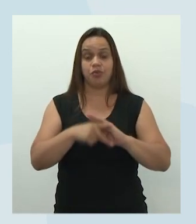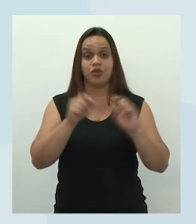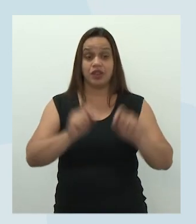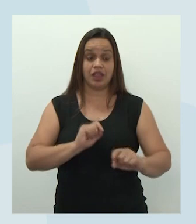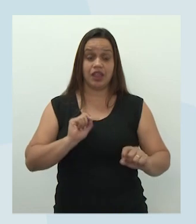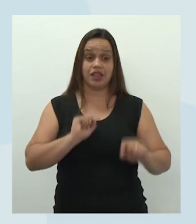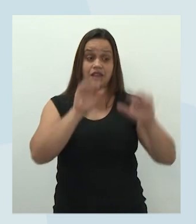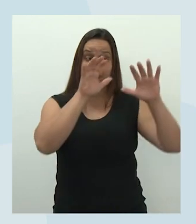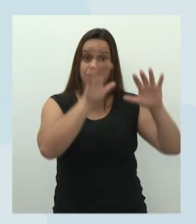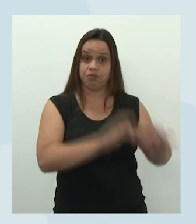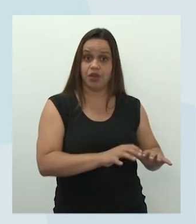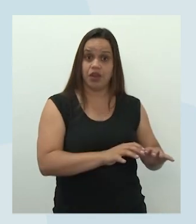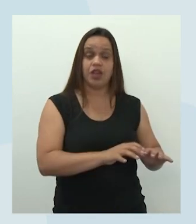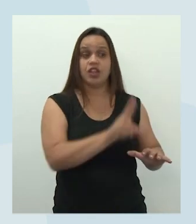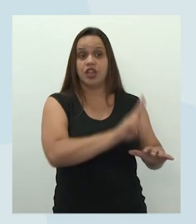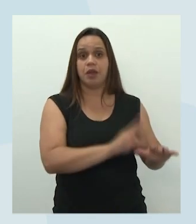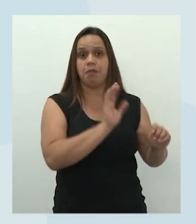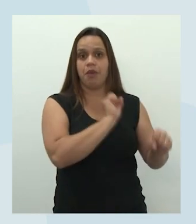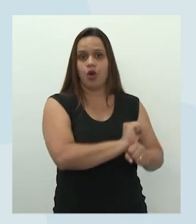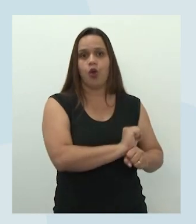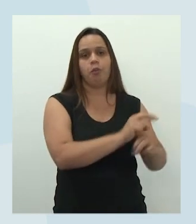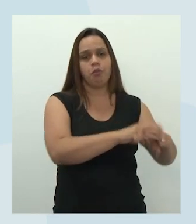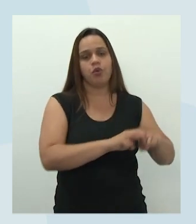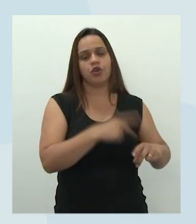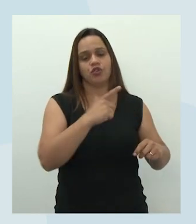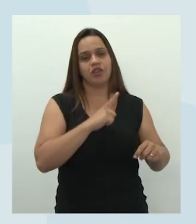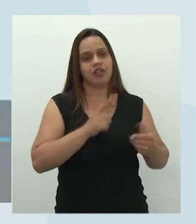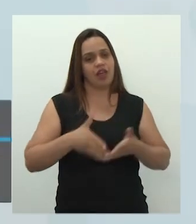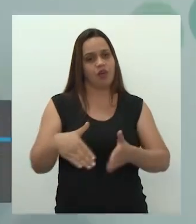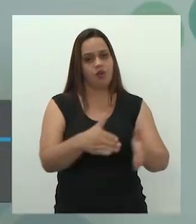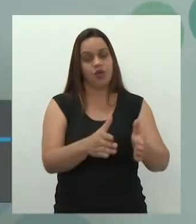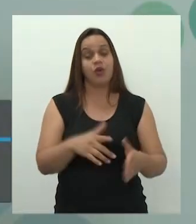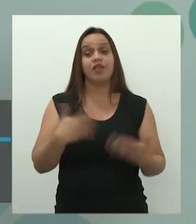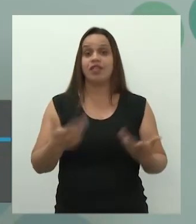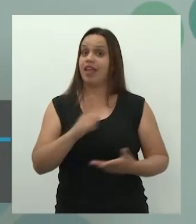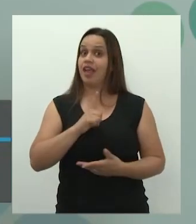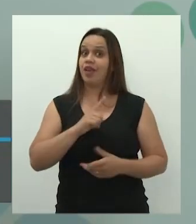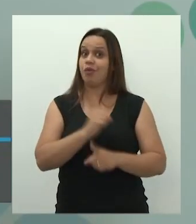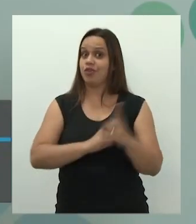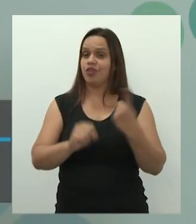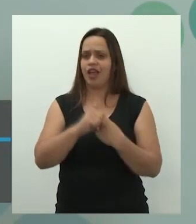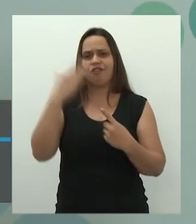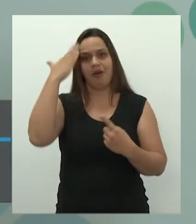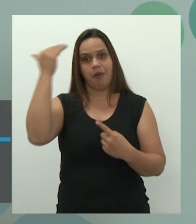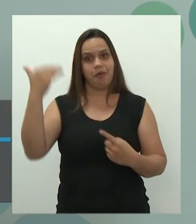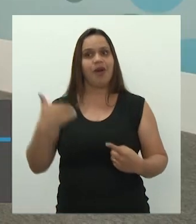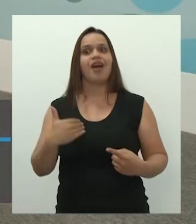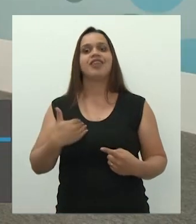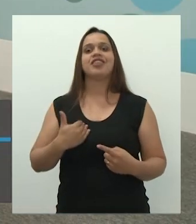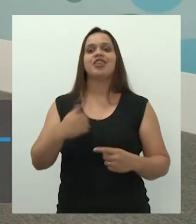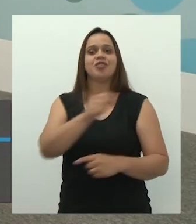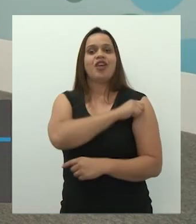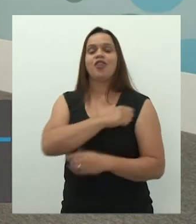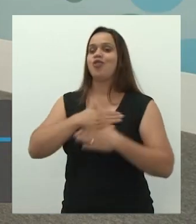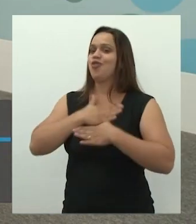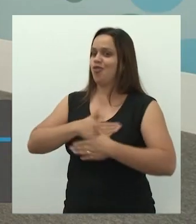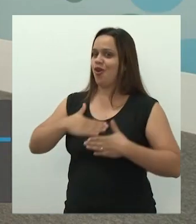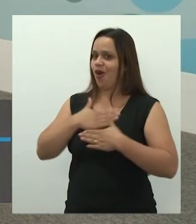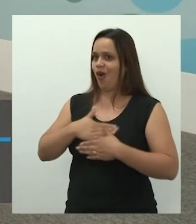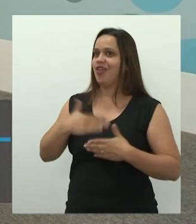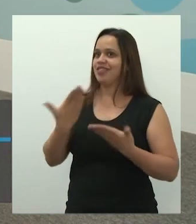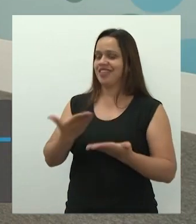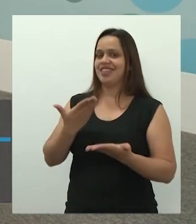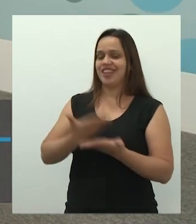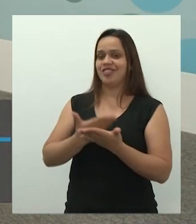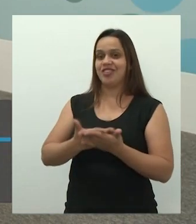partir de algum rio. E temos uma sociedade muito famosa que os estudantes gostam muito de estudar, não é, professora Luísa? Exatamente,